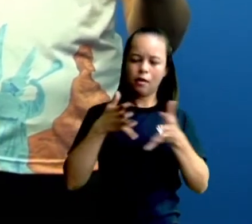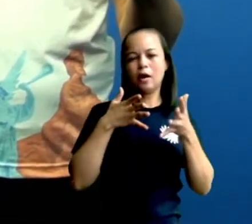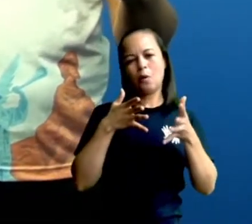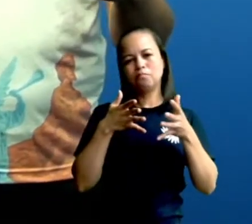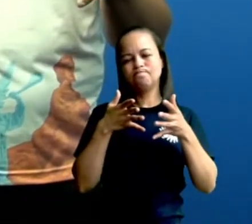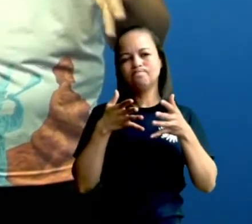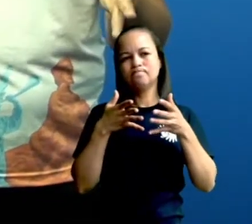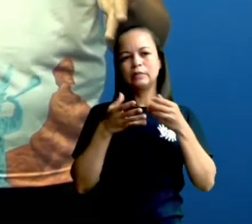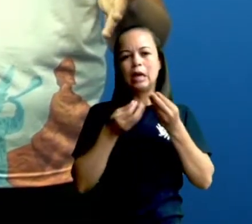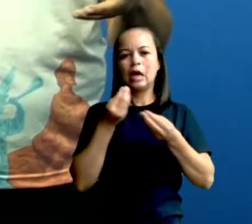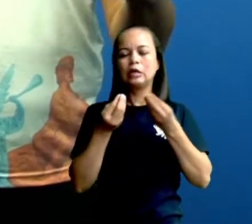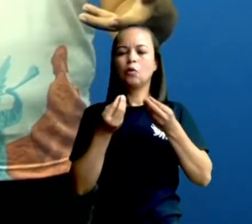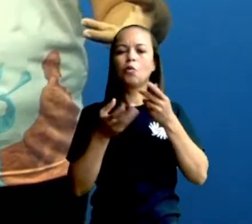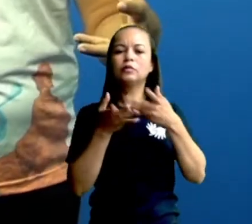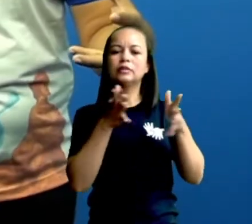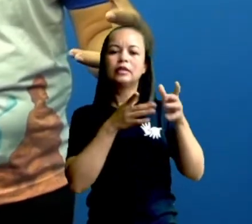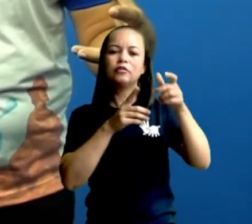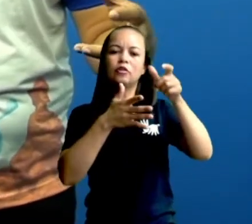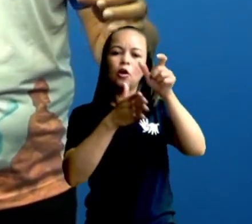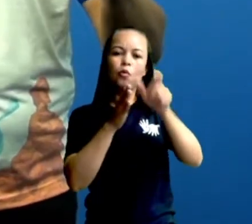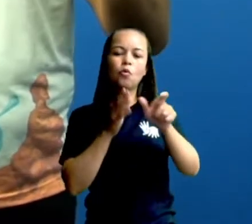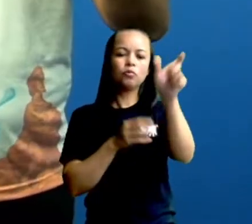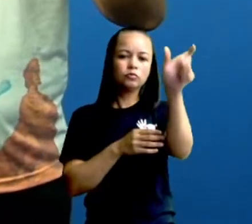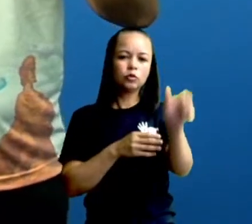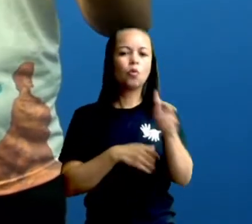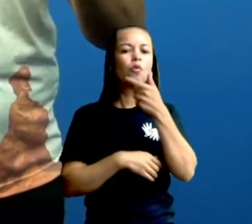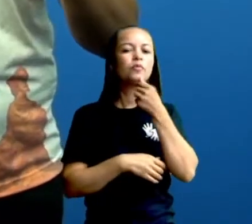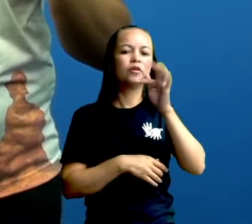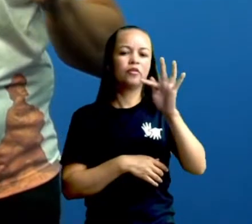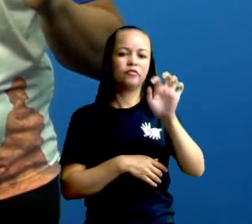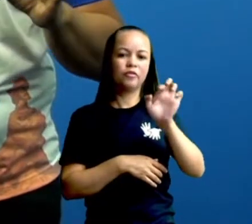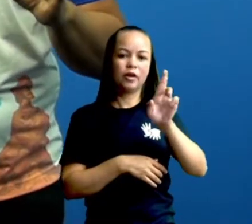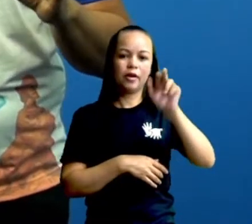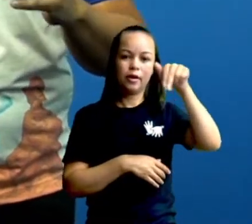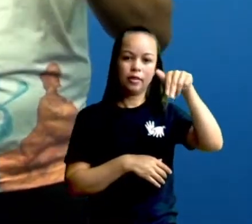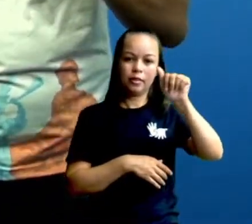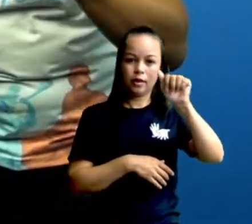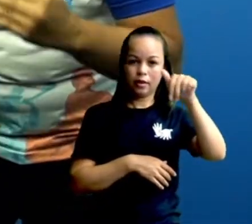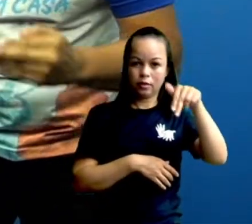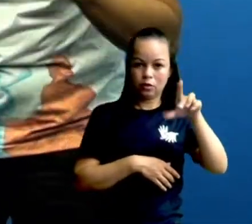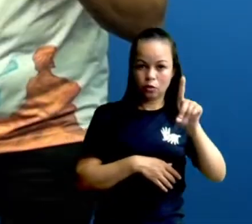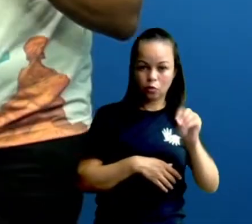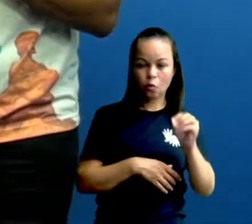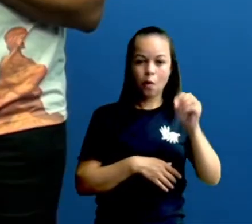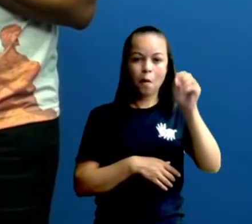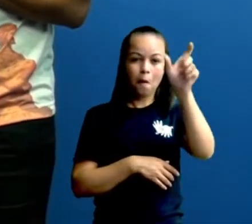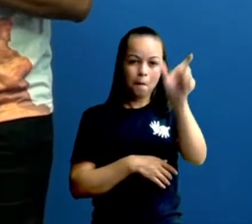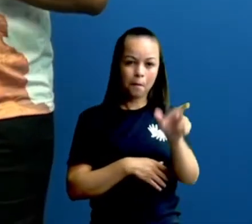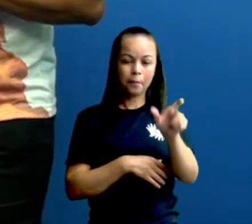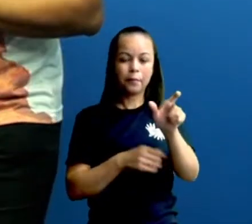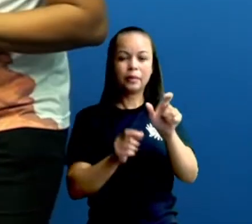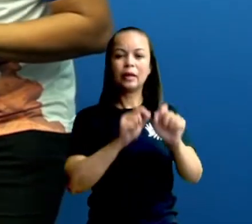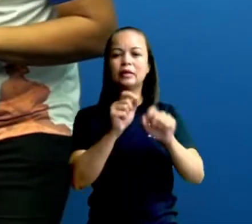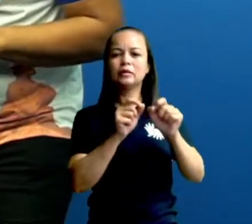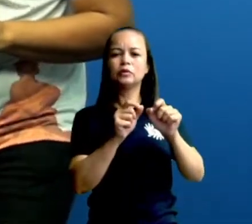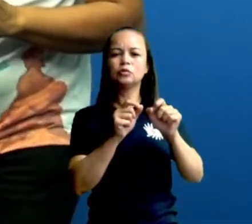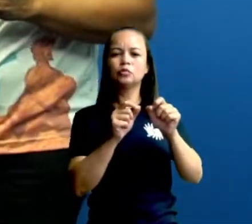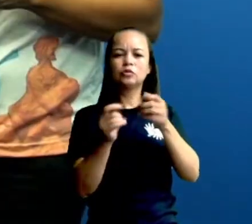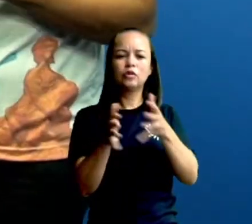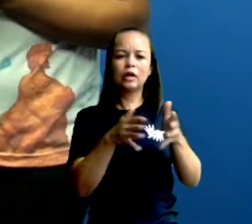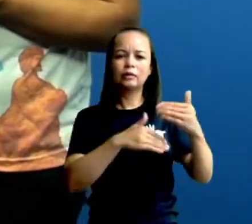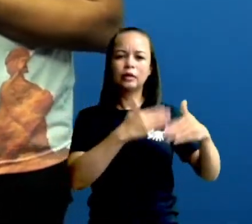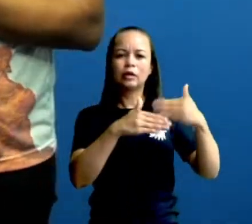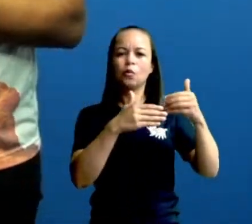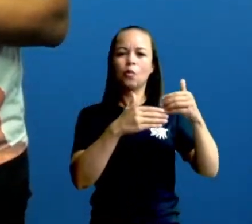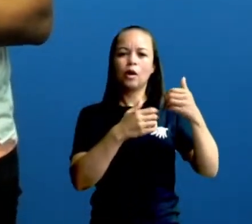tona de Fernando Pessoa. Tudo vale a pena quando a alma não é pequena. Por favor, produção, vamos para o nosso